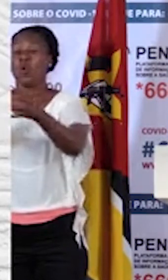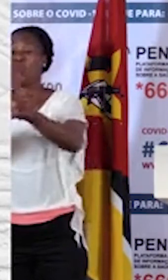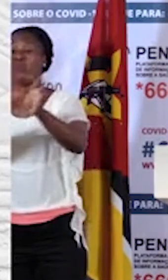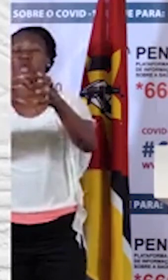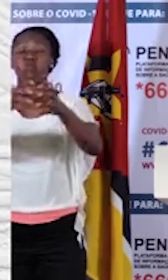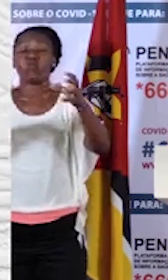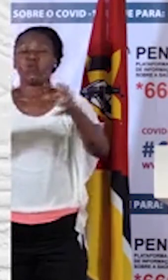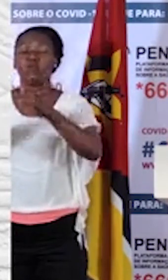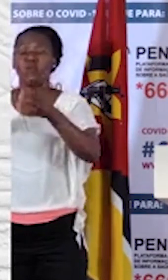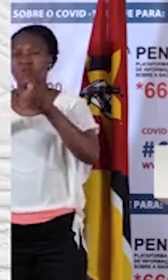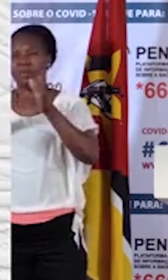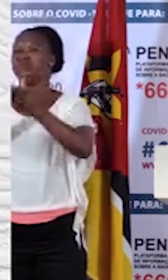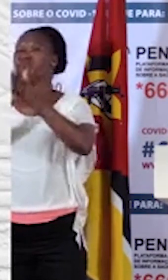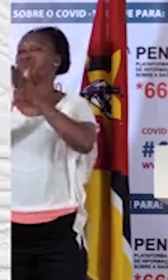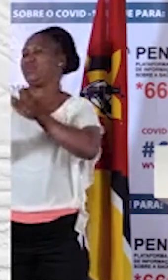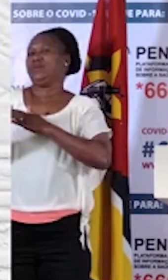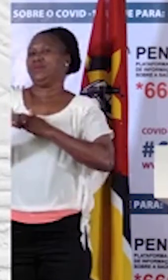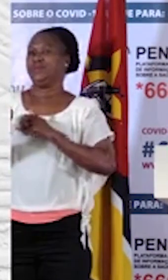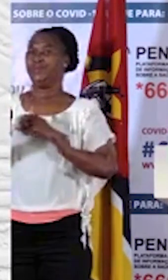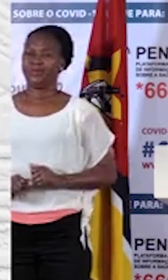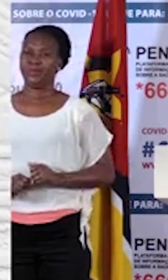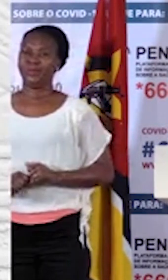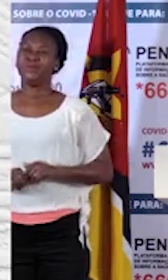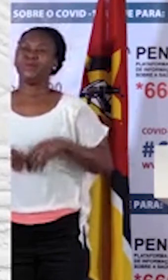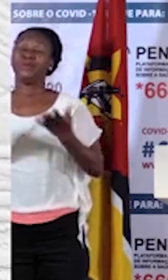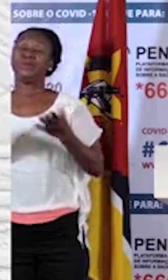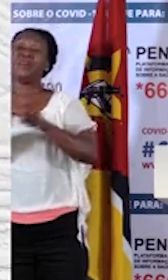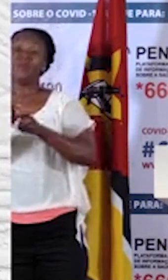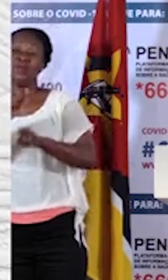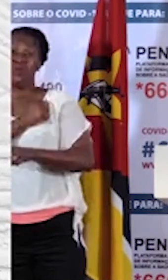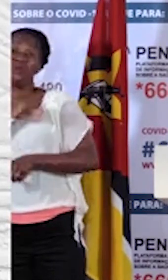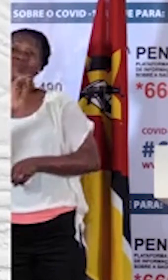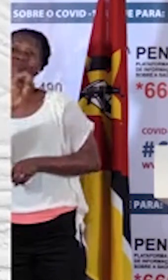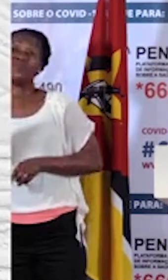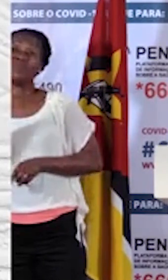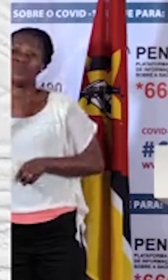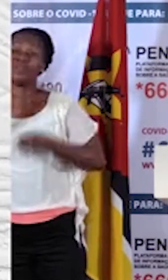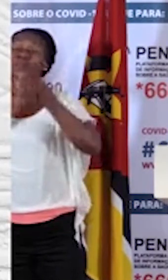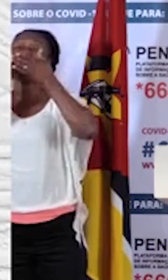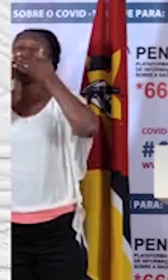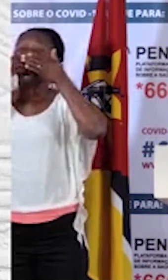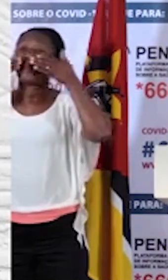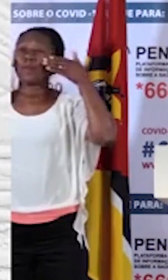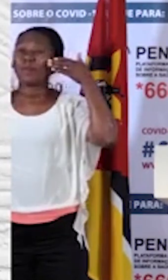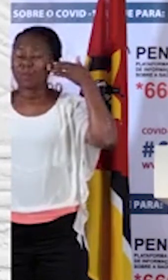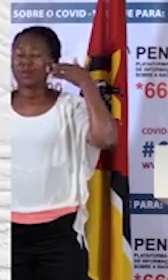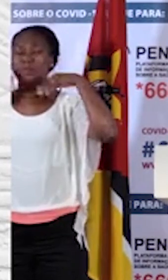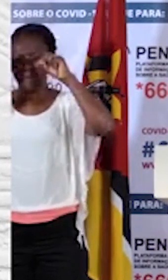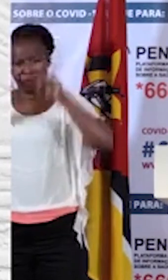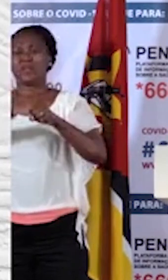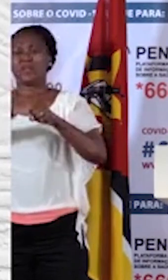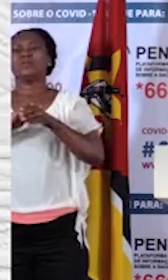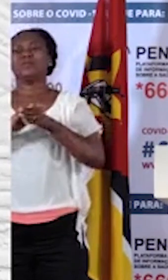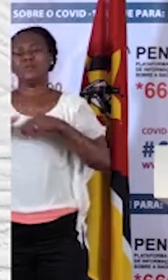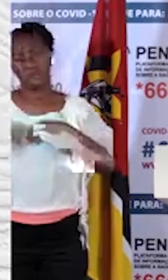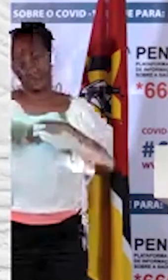pessoas. E gostaríamos de recordar também que o uso da máscara é obrigatório. Sempre que